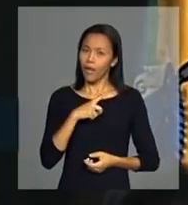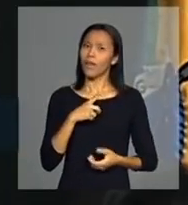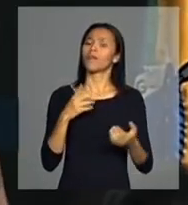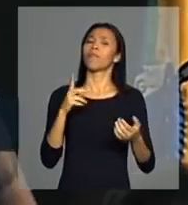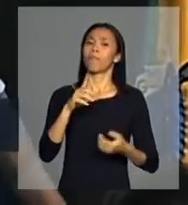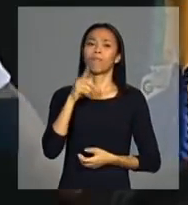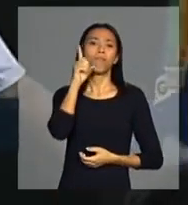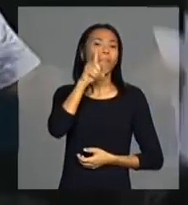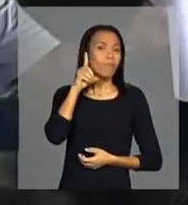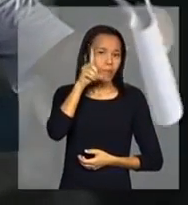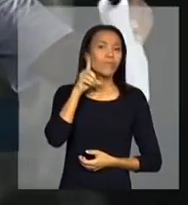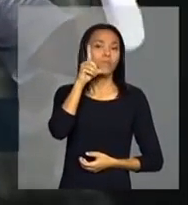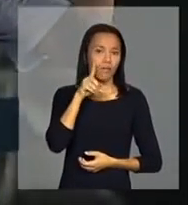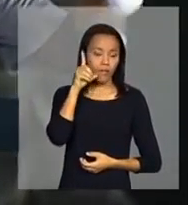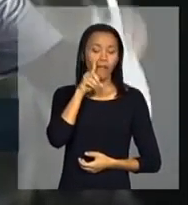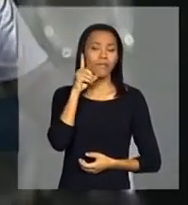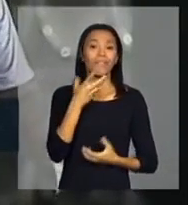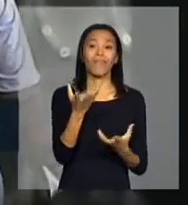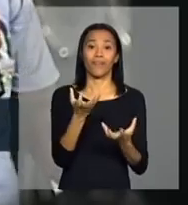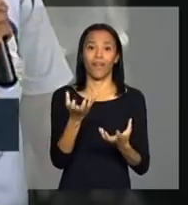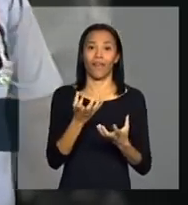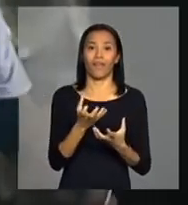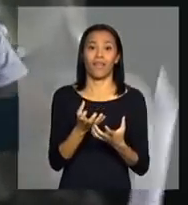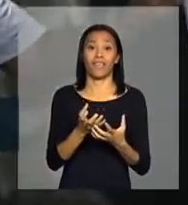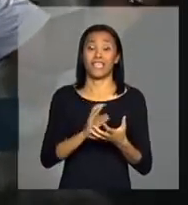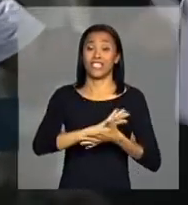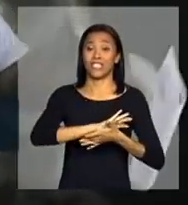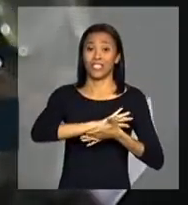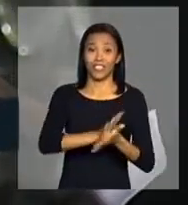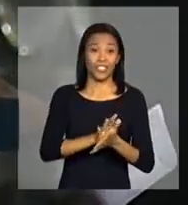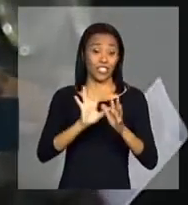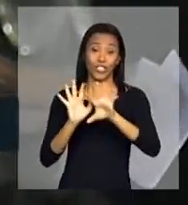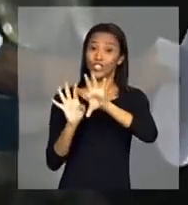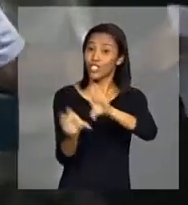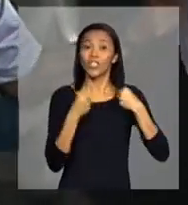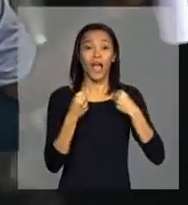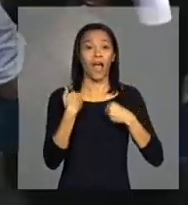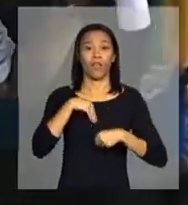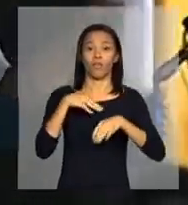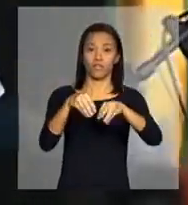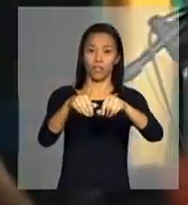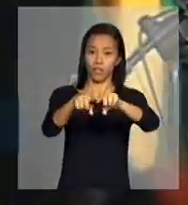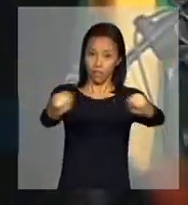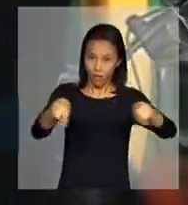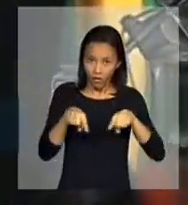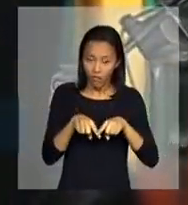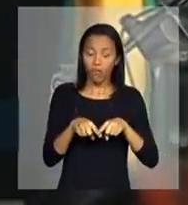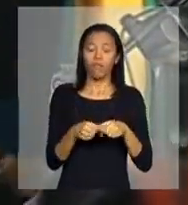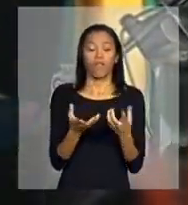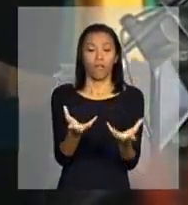parlamentares que querem acabar com a nossa terra, querem fazer,